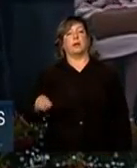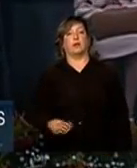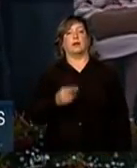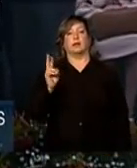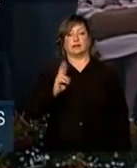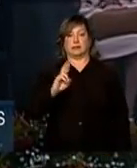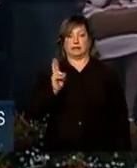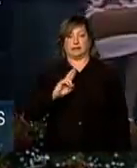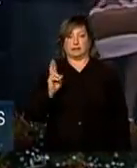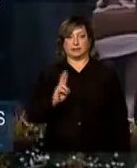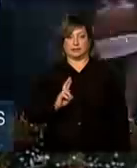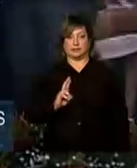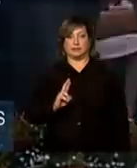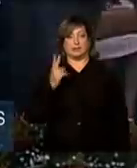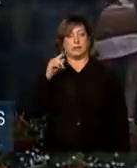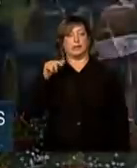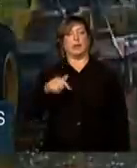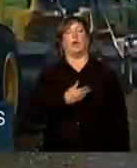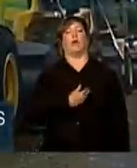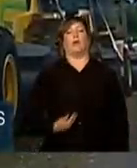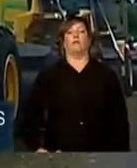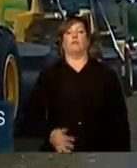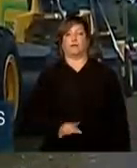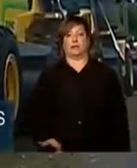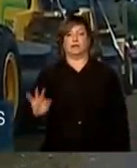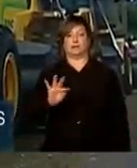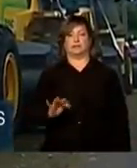de reais pelo governo federal.